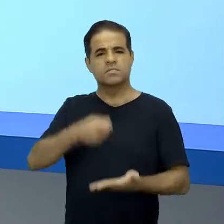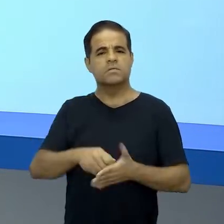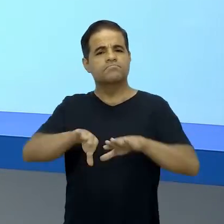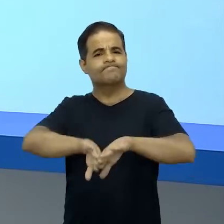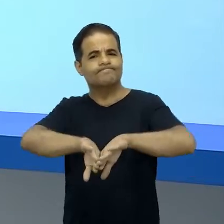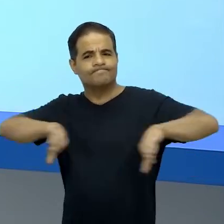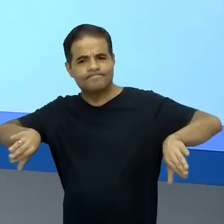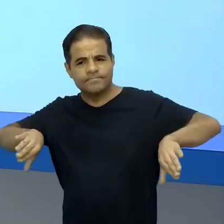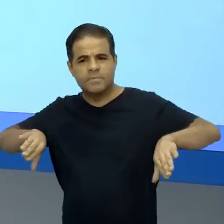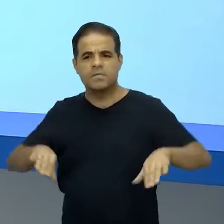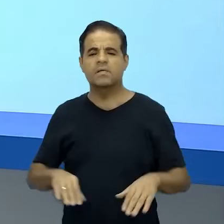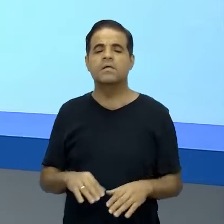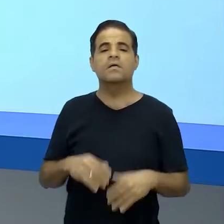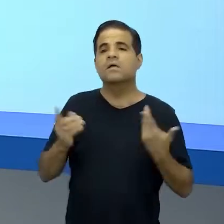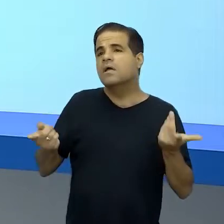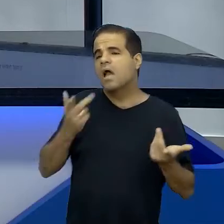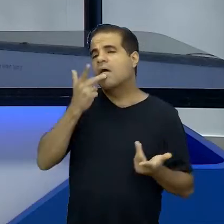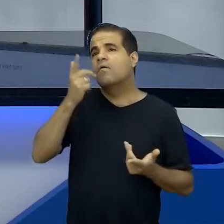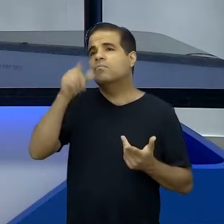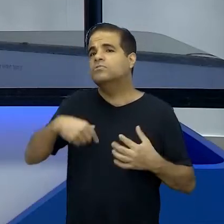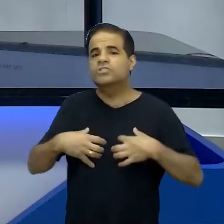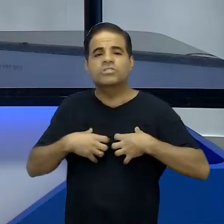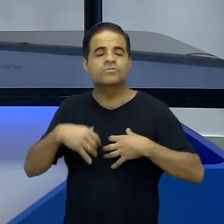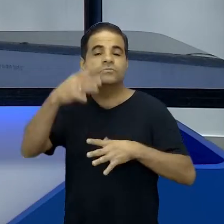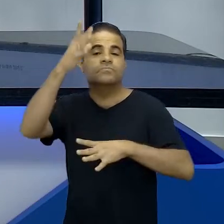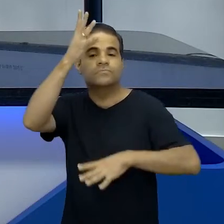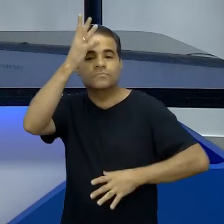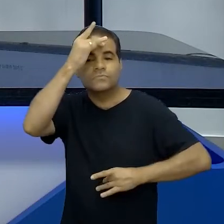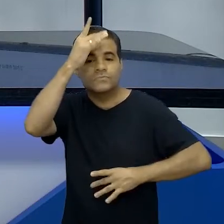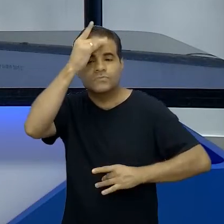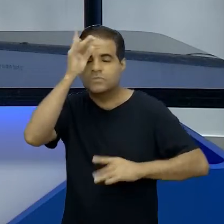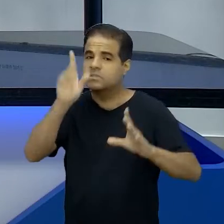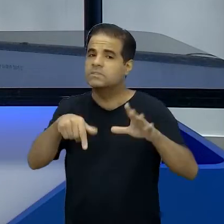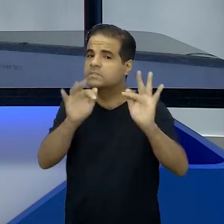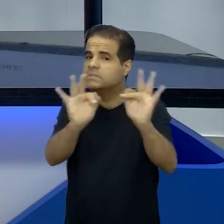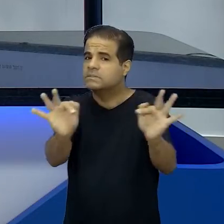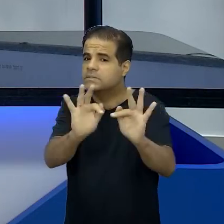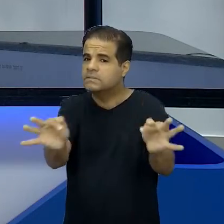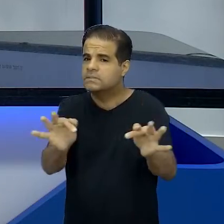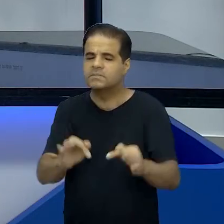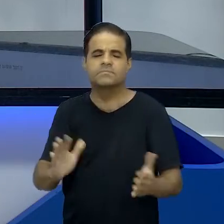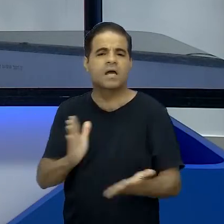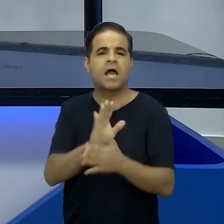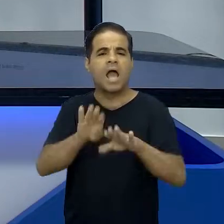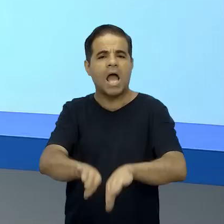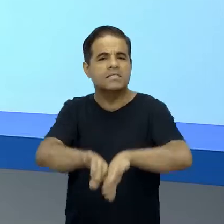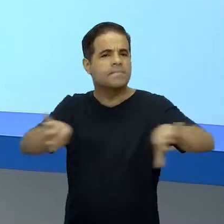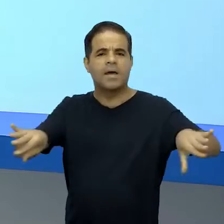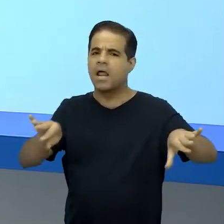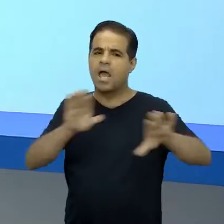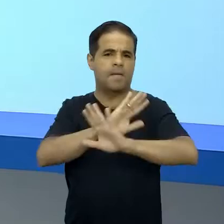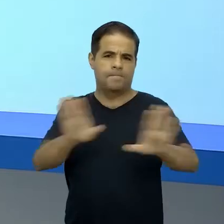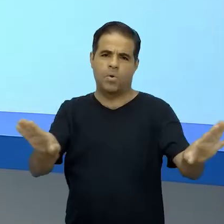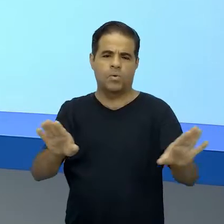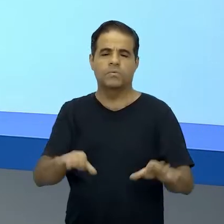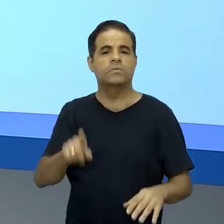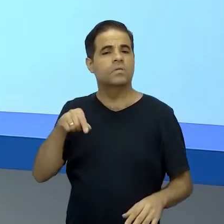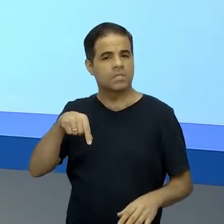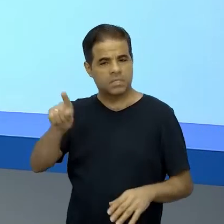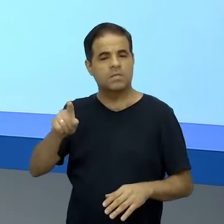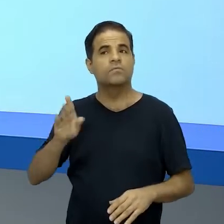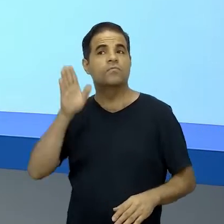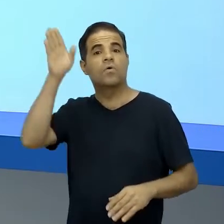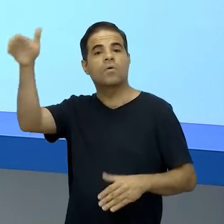resolveram se separar em forma de performance. Não era simples assim, né? Vamos se separar e acabou. Eles foram até a muralha